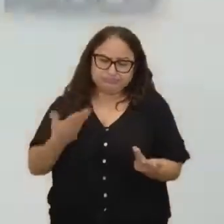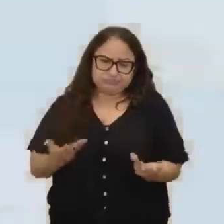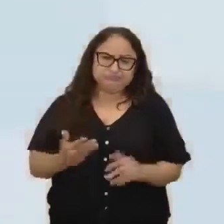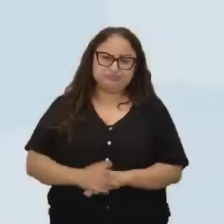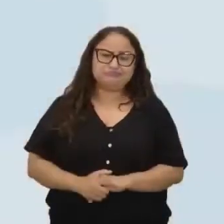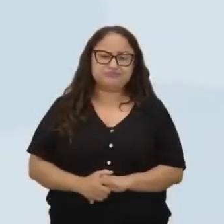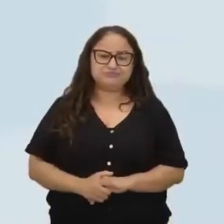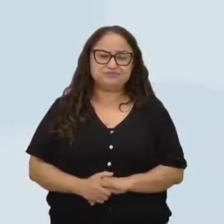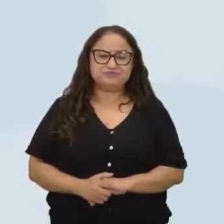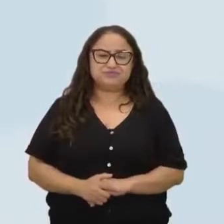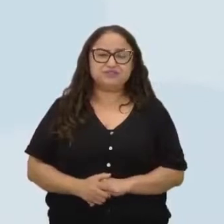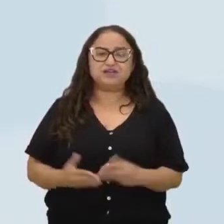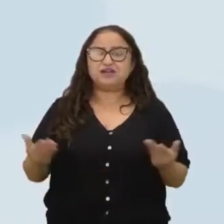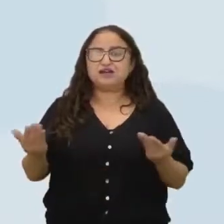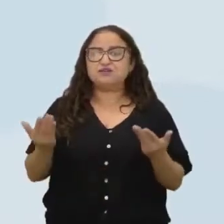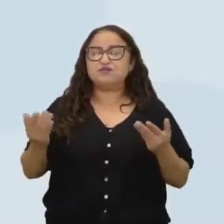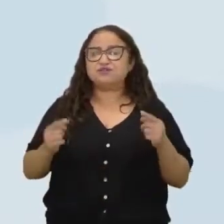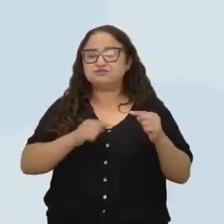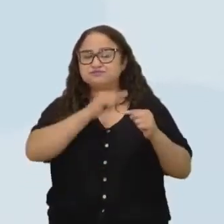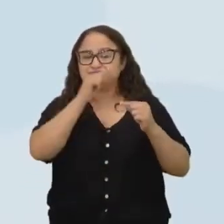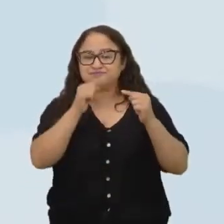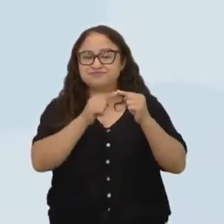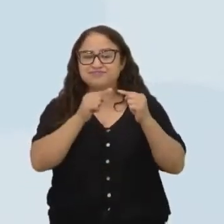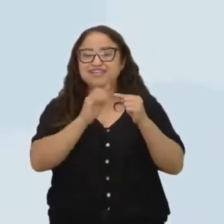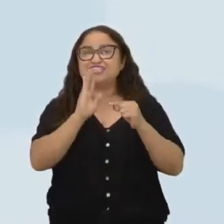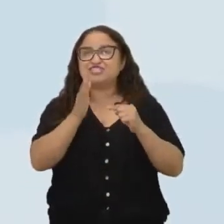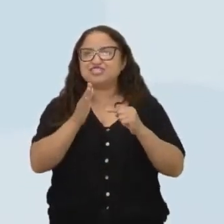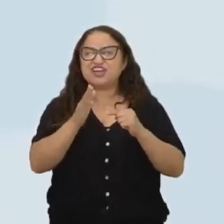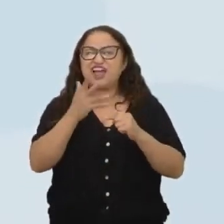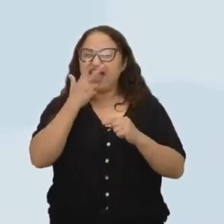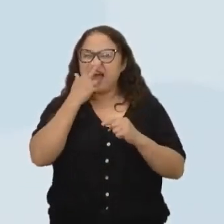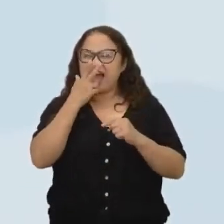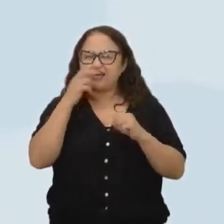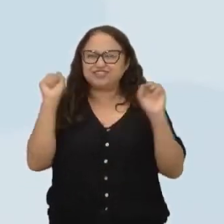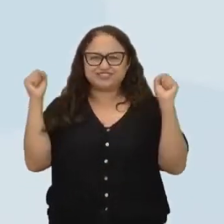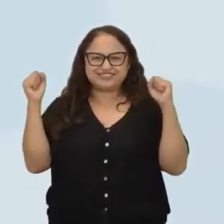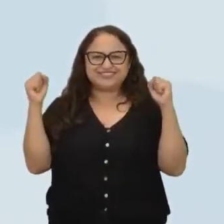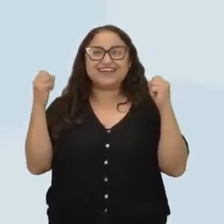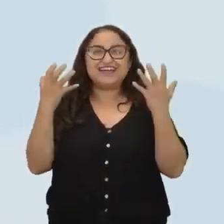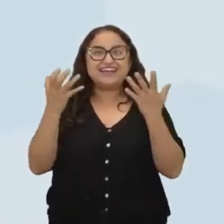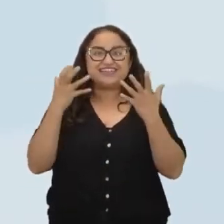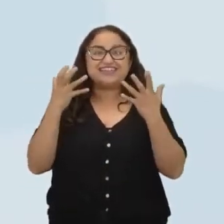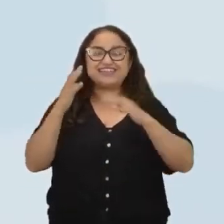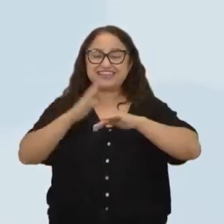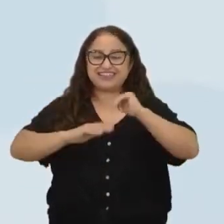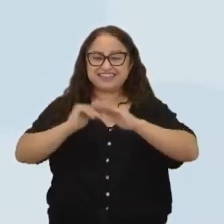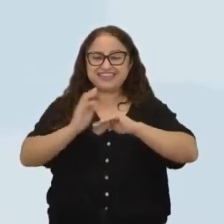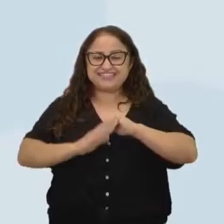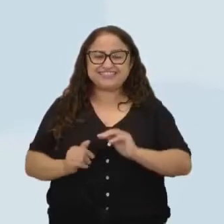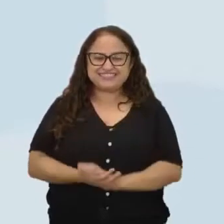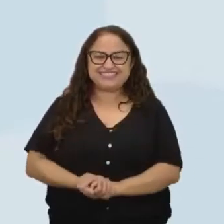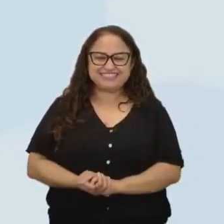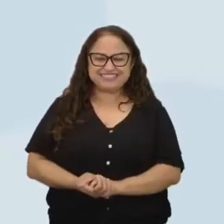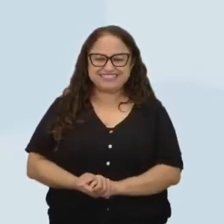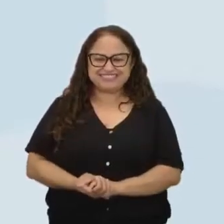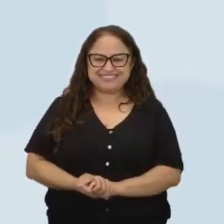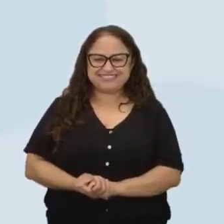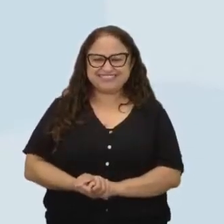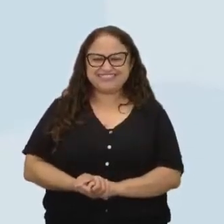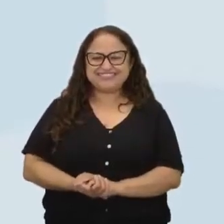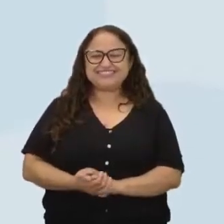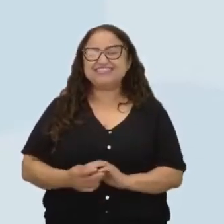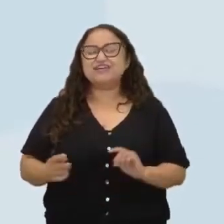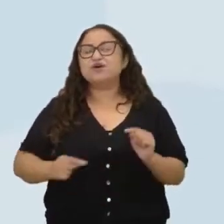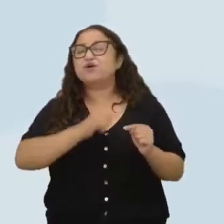tela, então, para voltar para a aula de língua portuguesa, porque a Mara já está achando que é educação física e já está querendo treinar aqui. Nossa, eu já estou pensando. Tá achando, Qual é a finalidade